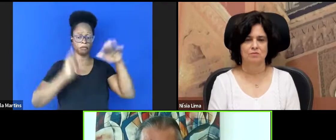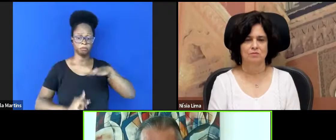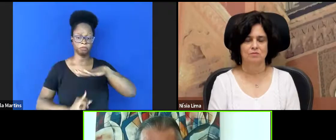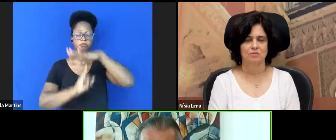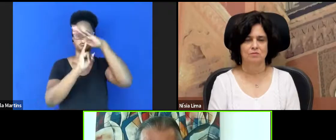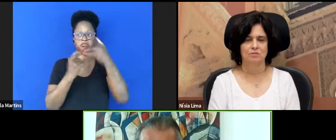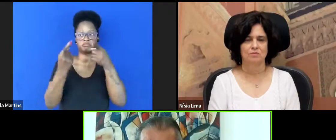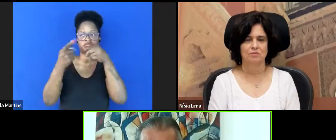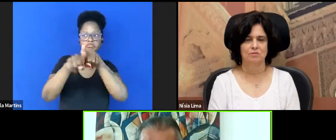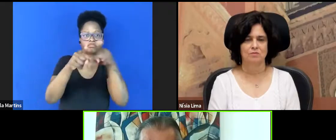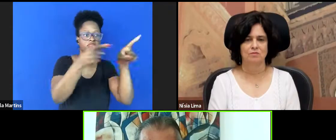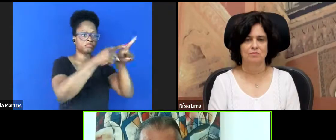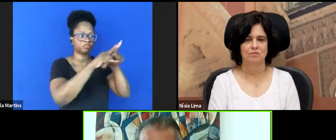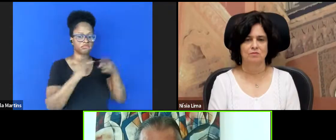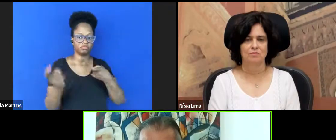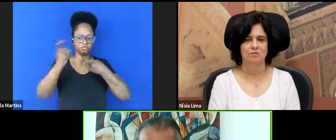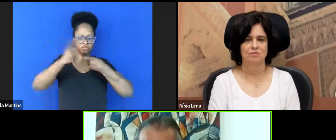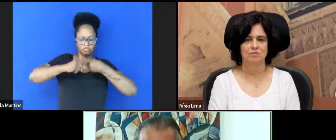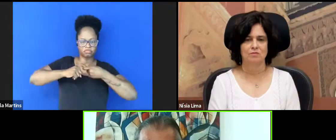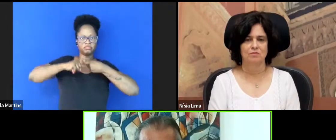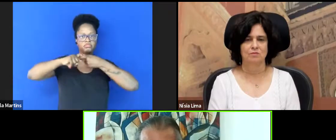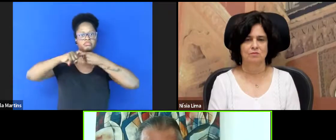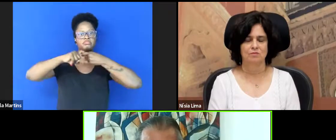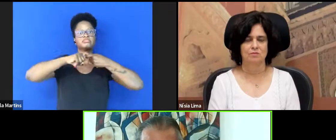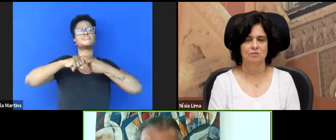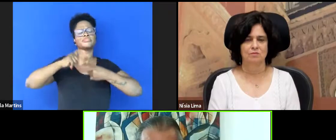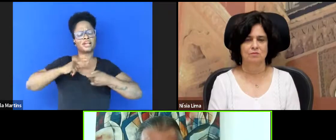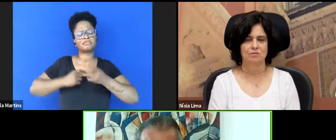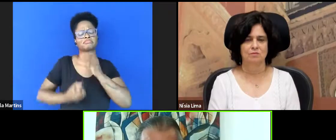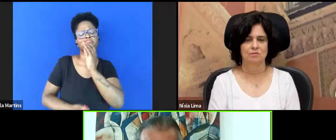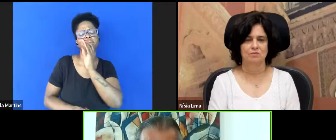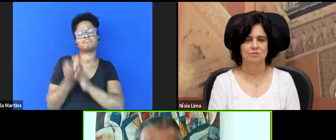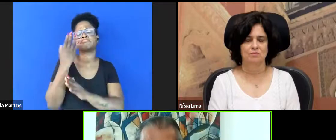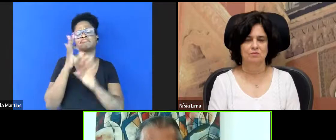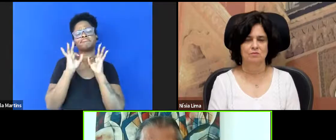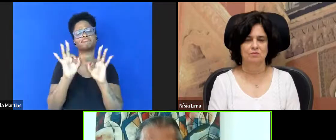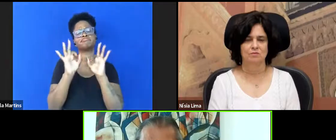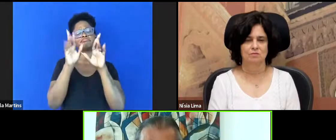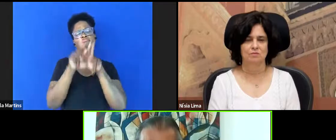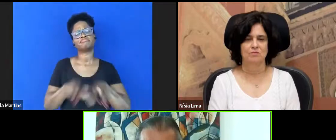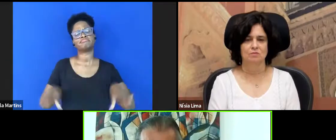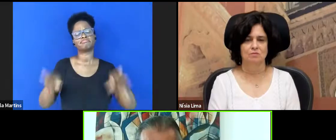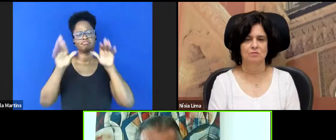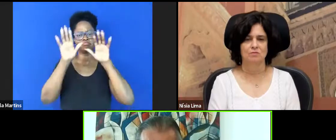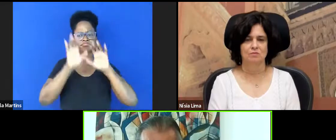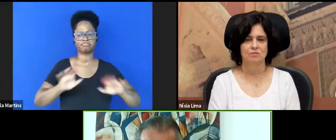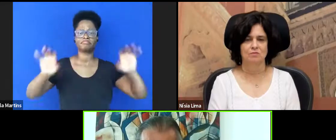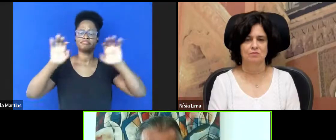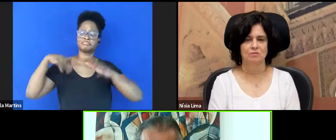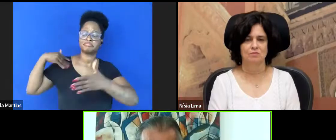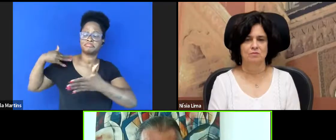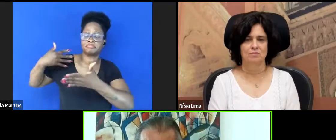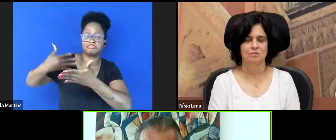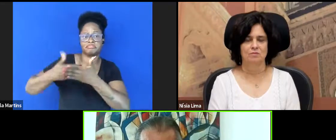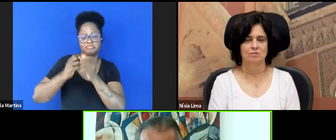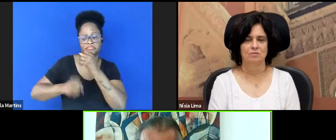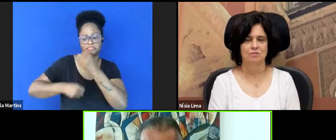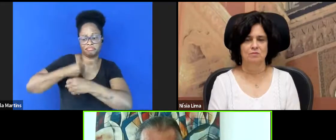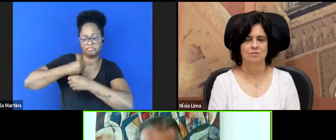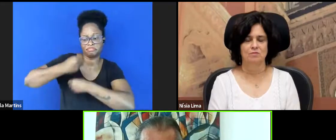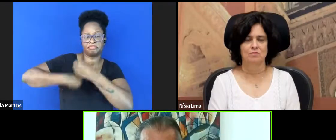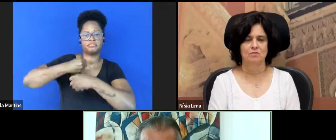parceiras nos estados, têm dado bons frutos nos vários estados ao longo dos anos.